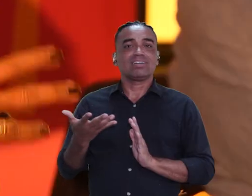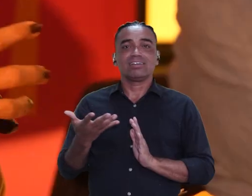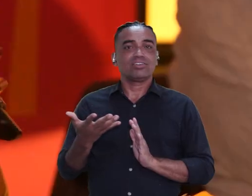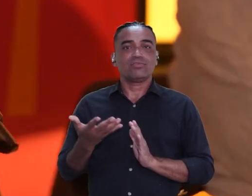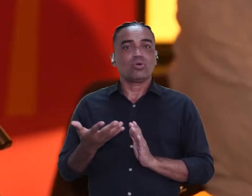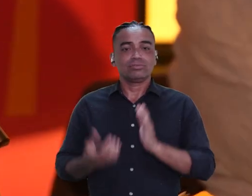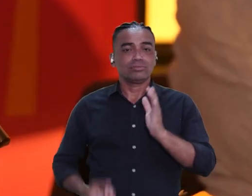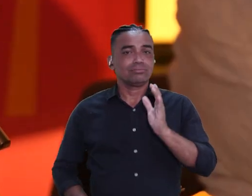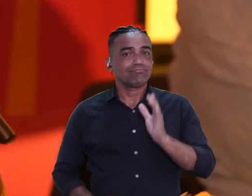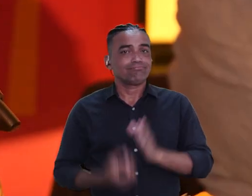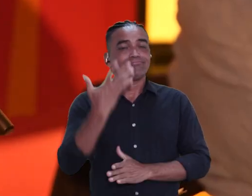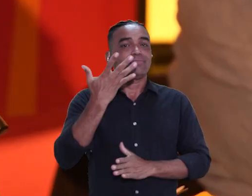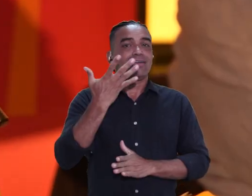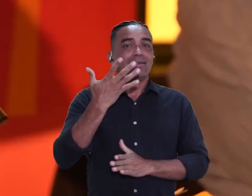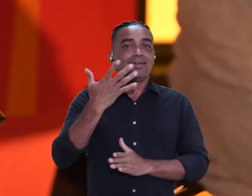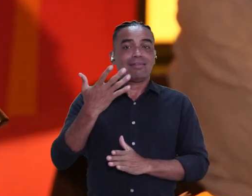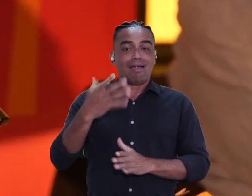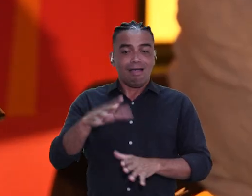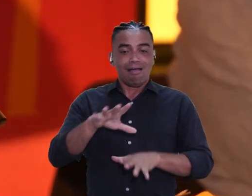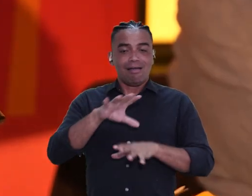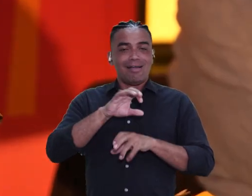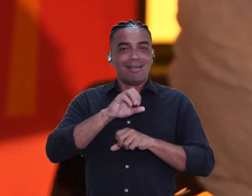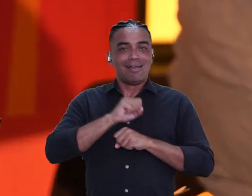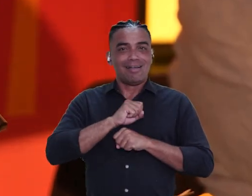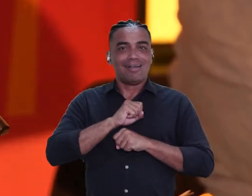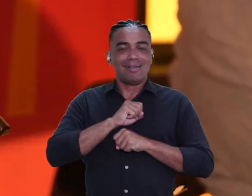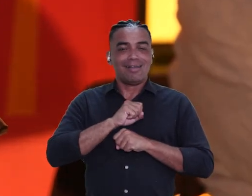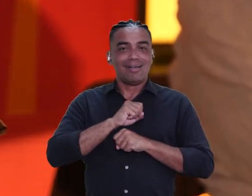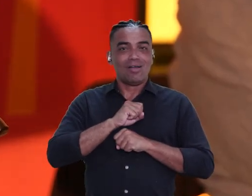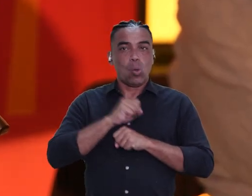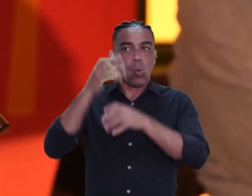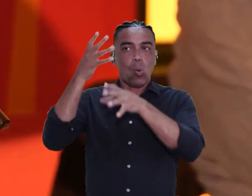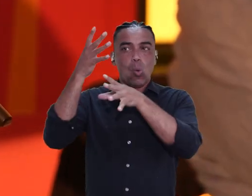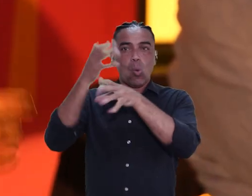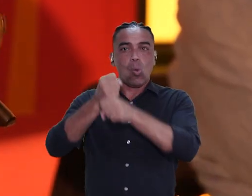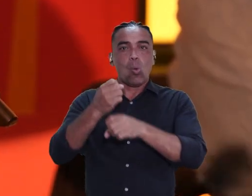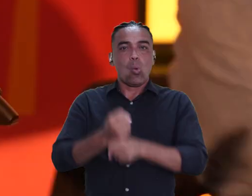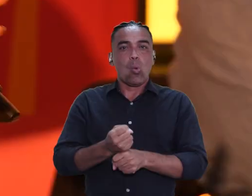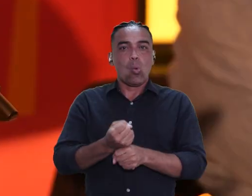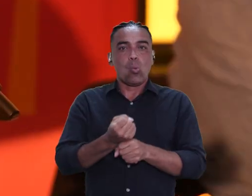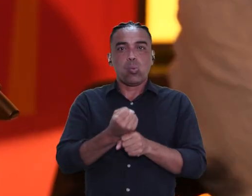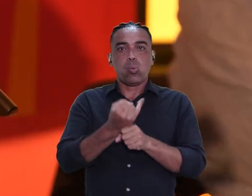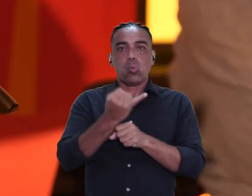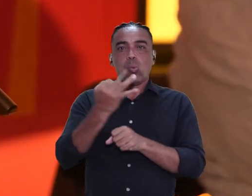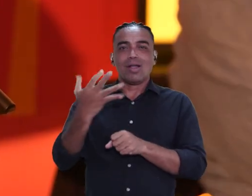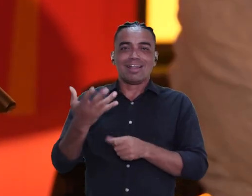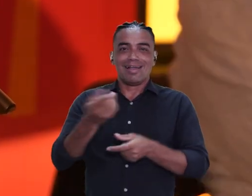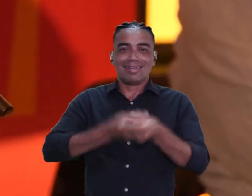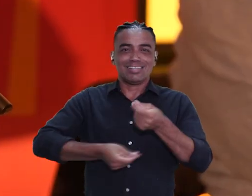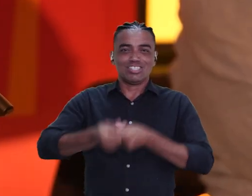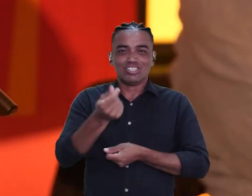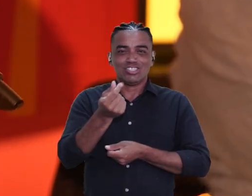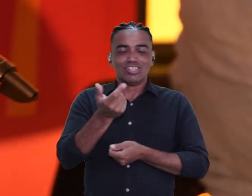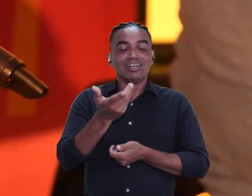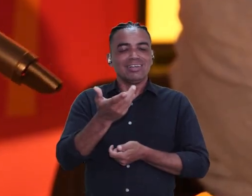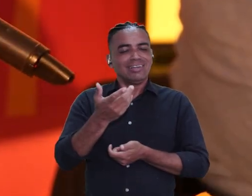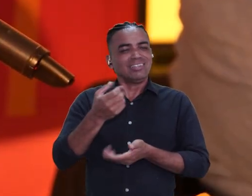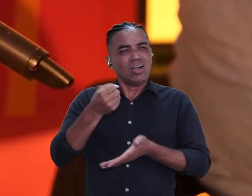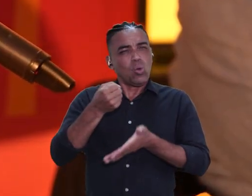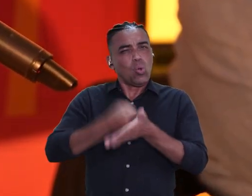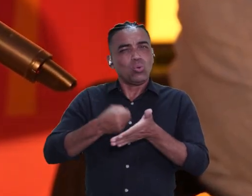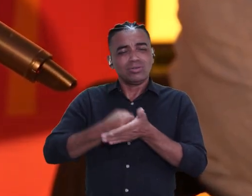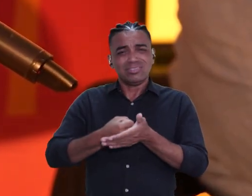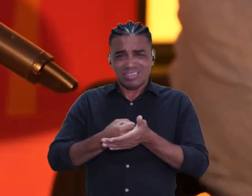foi forjado na apropriação e na acumulação. Eu acho que essa é a grande luta. Tá